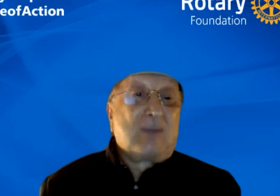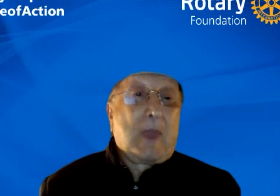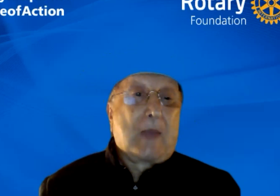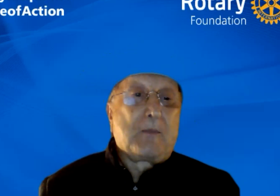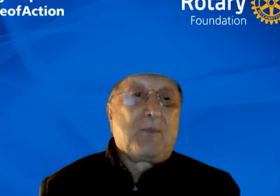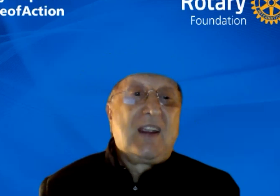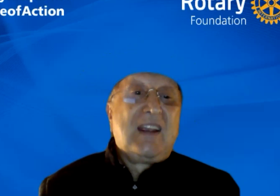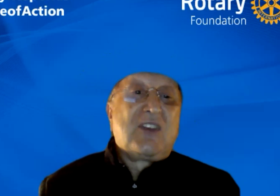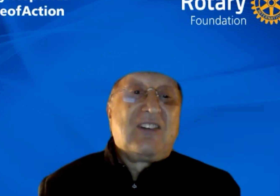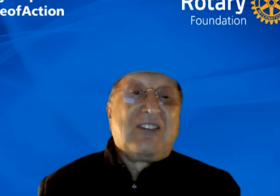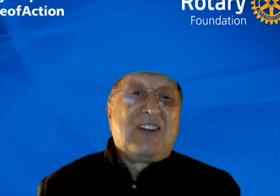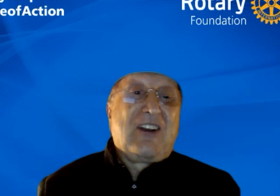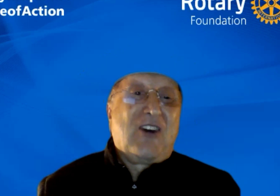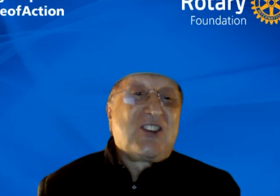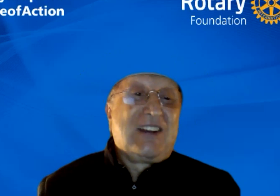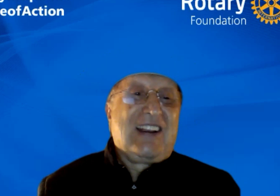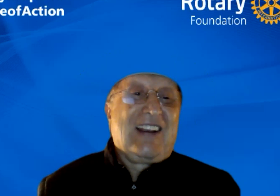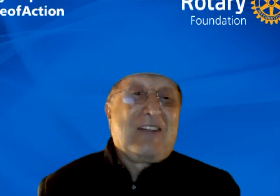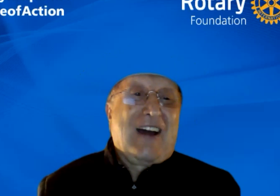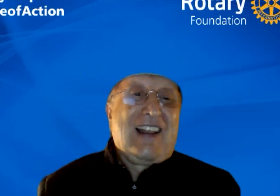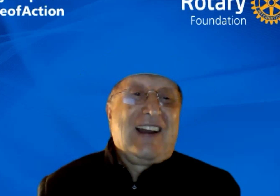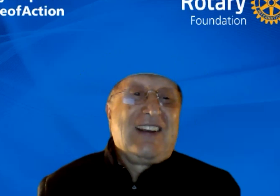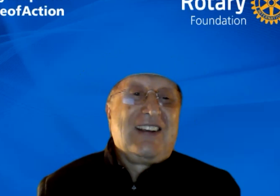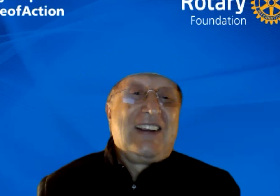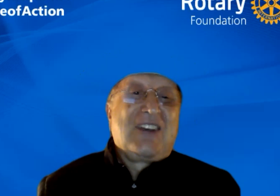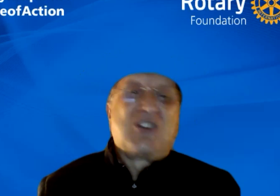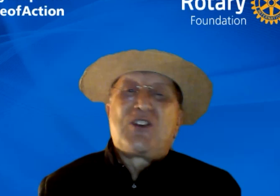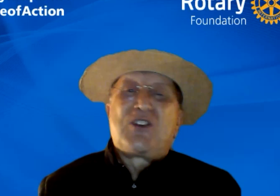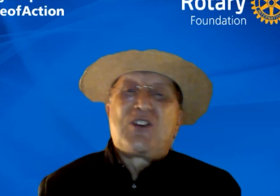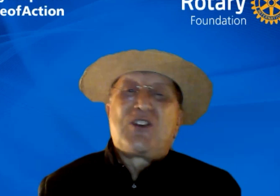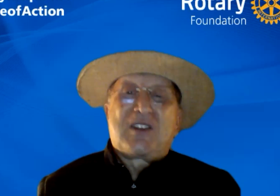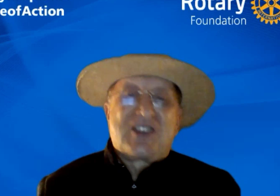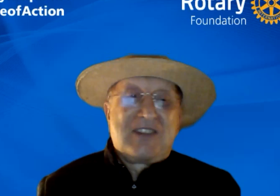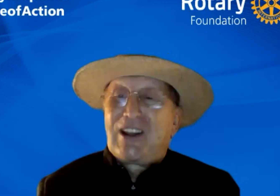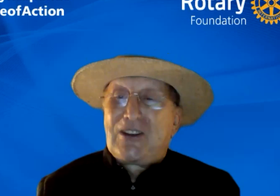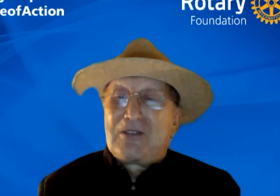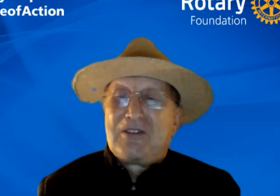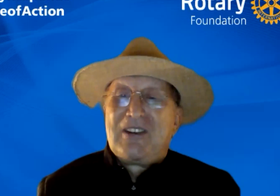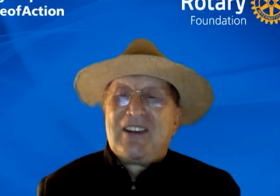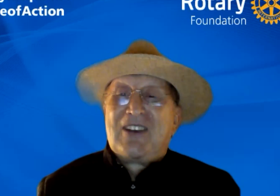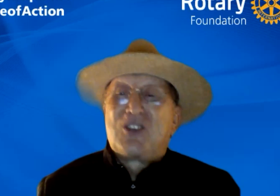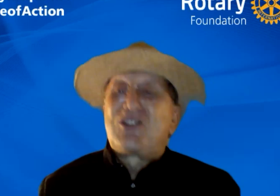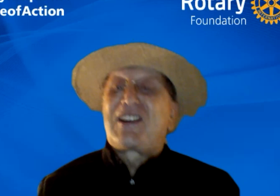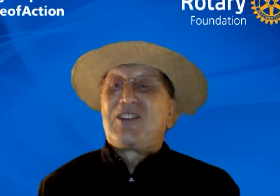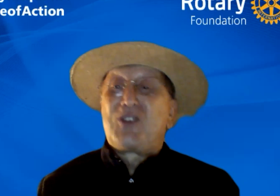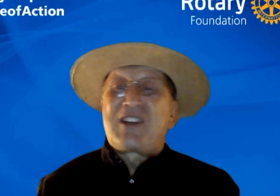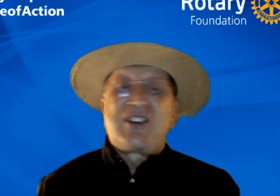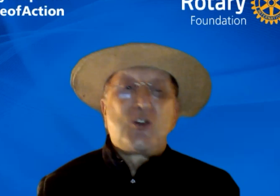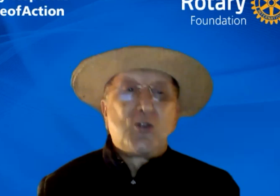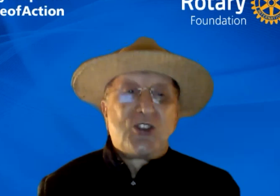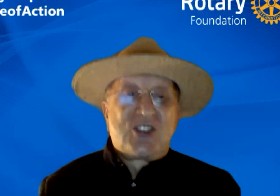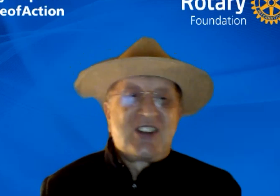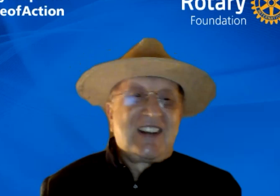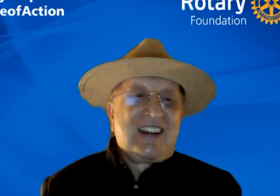Harris. Então, o Hiroshi, ele fala com a sua expressão, com o seu jeito, com as